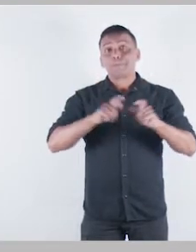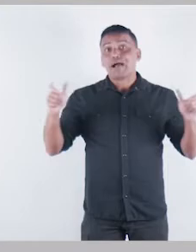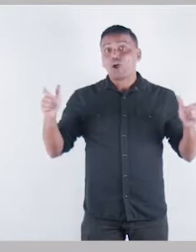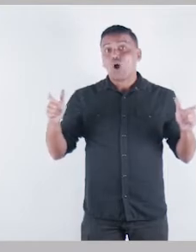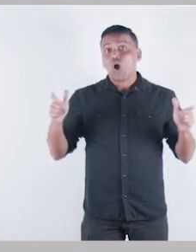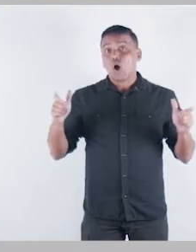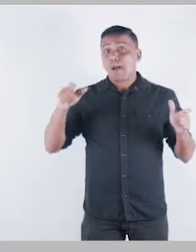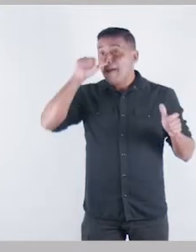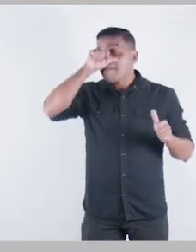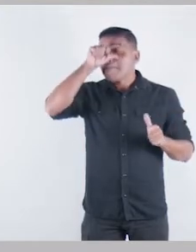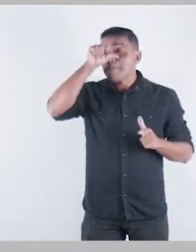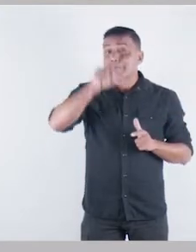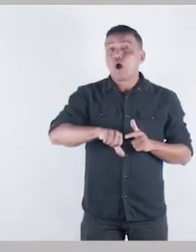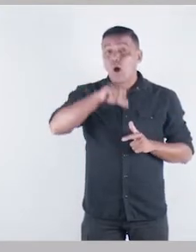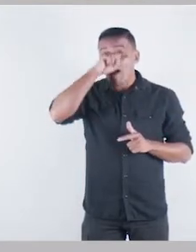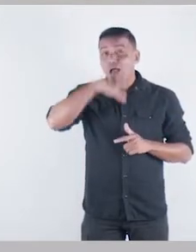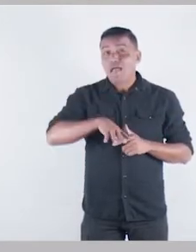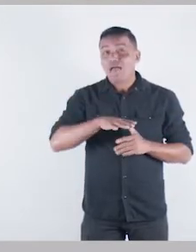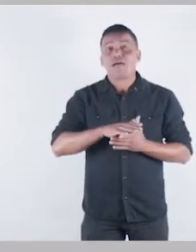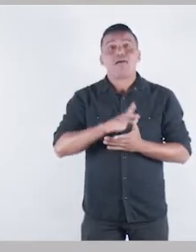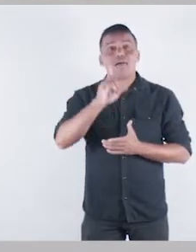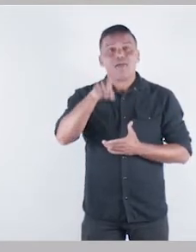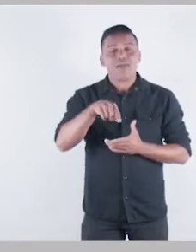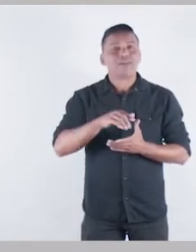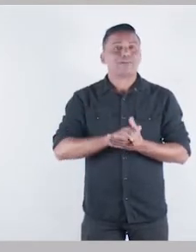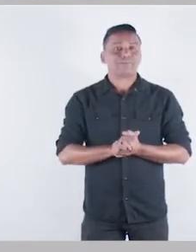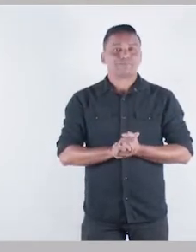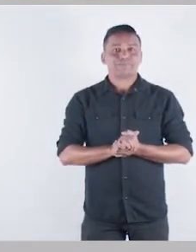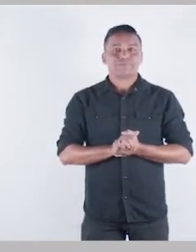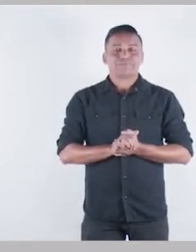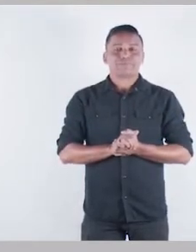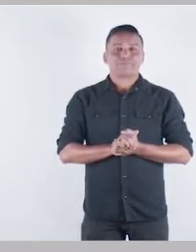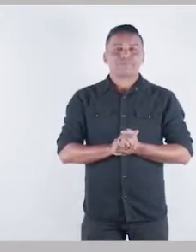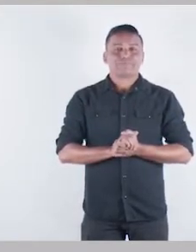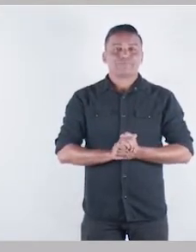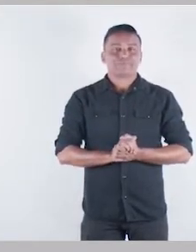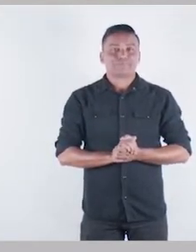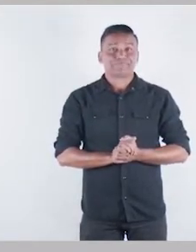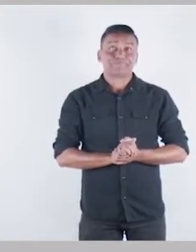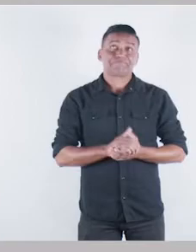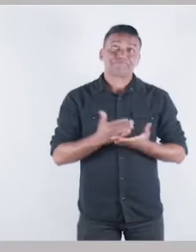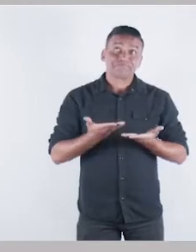violenta delas e a mais incompreensível delas seja de considerar